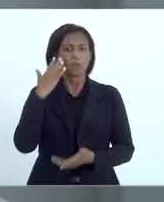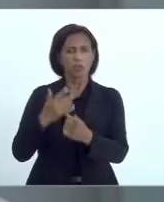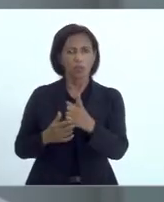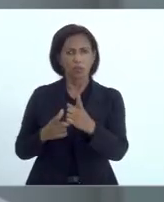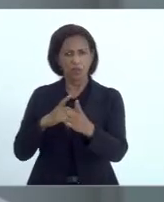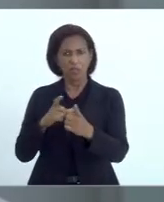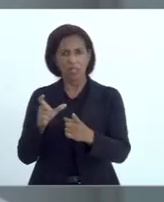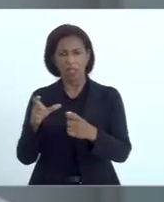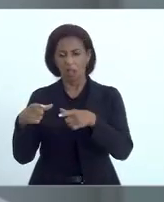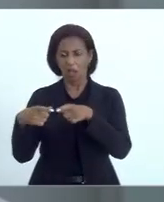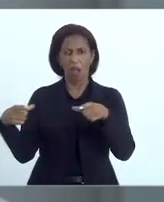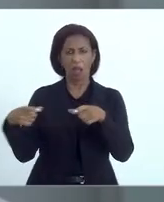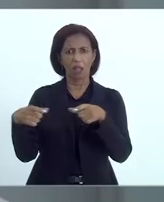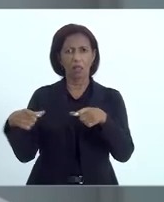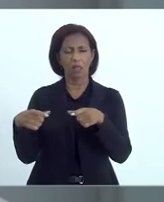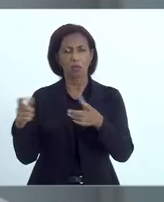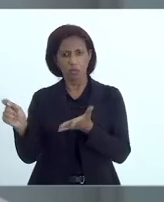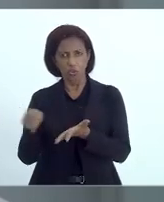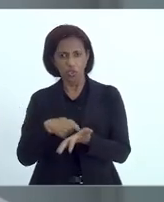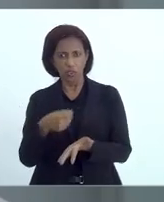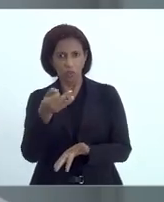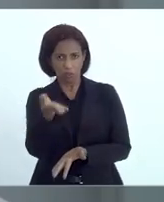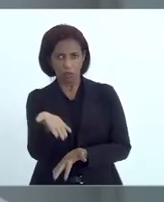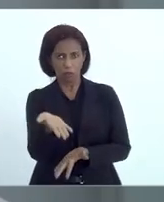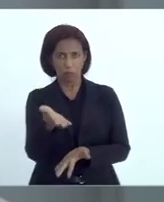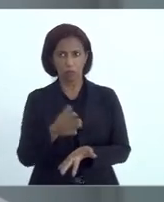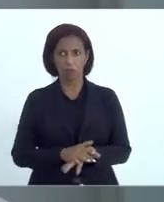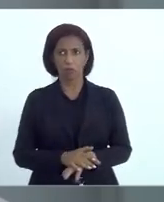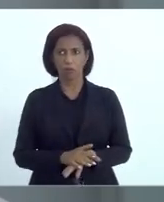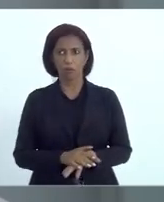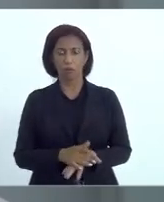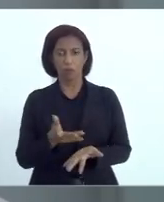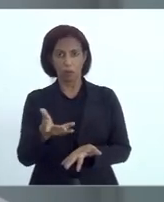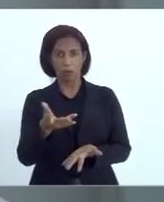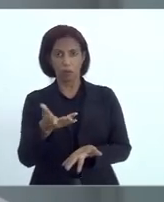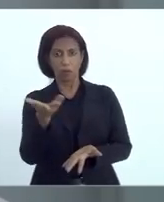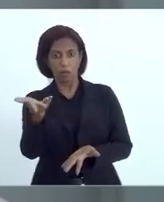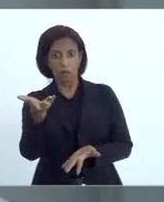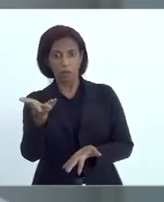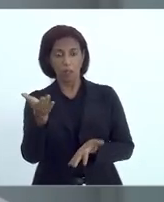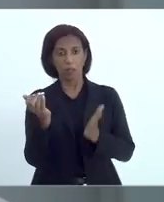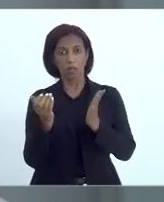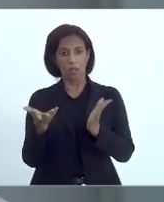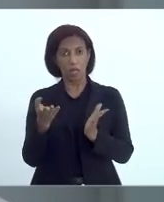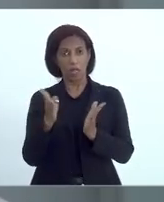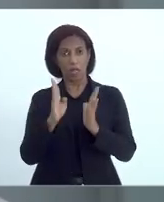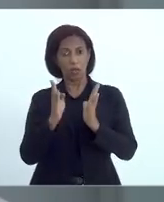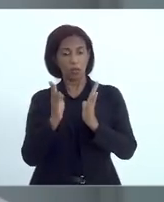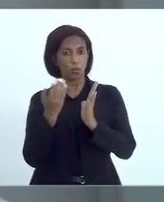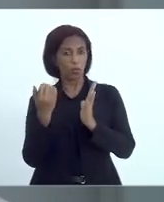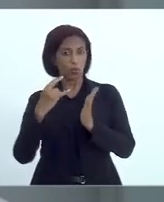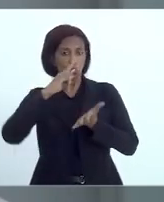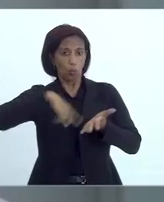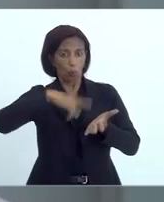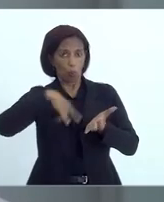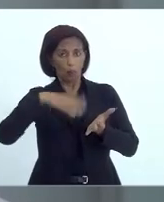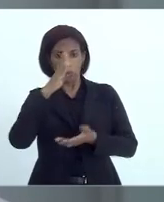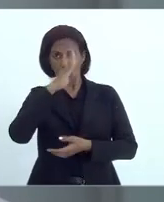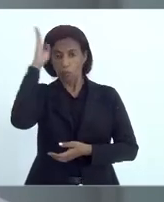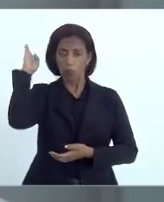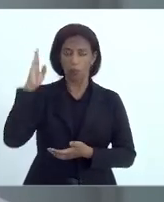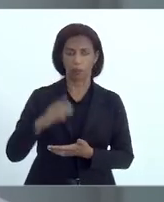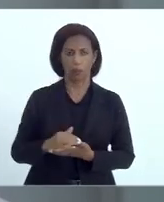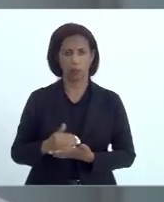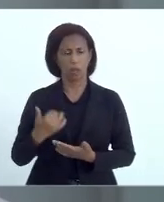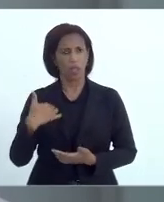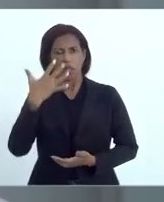engano você tem cartão de inscrição Tá certo você tem cartão de inscrição e saiu no golpe saiu no boletim do bombeiro aí eu